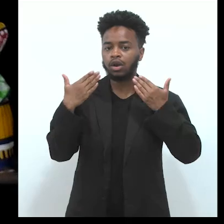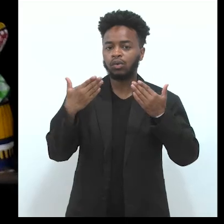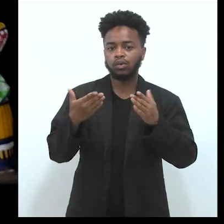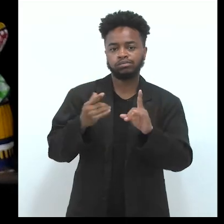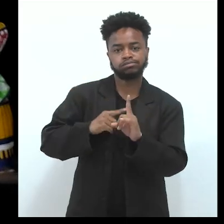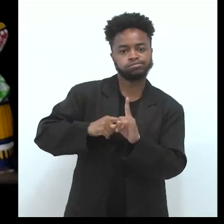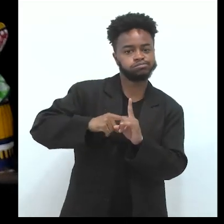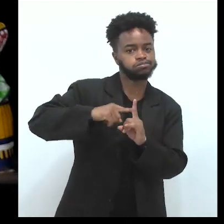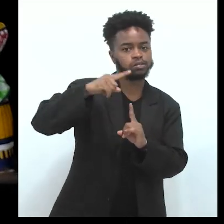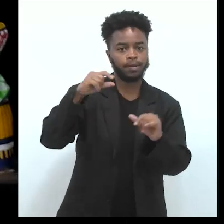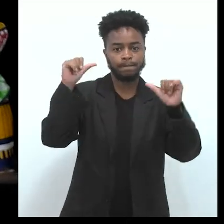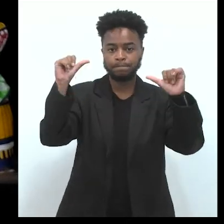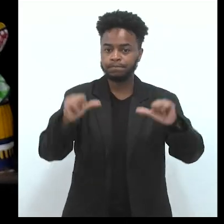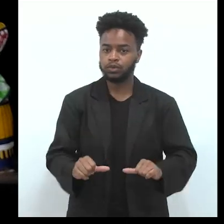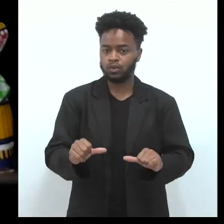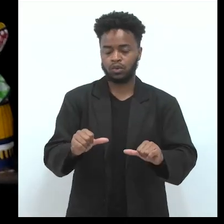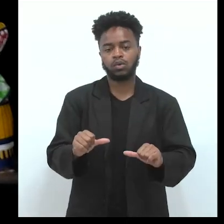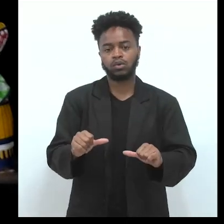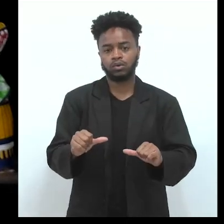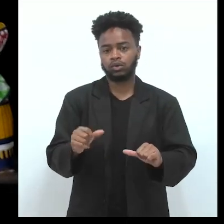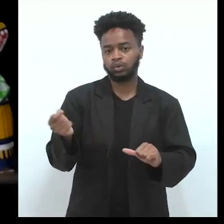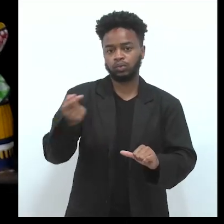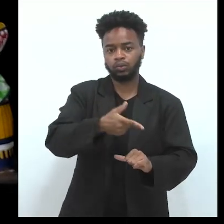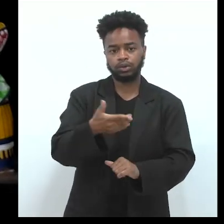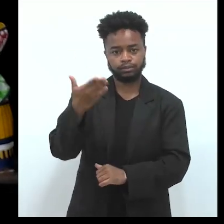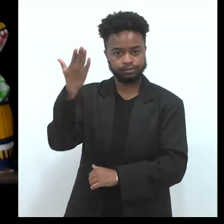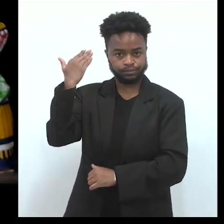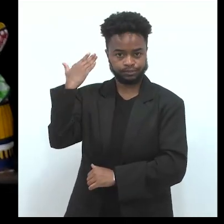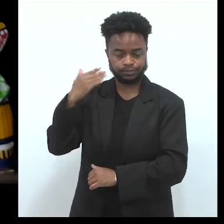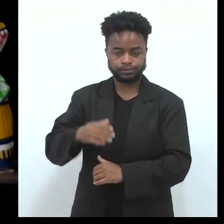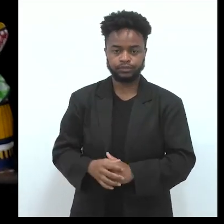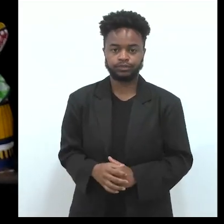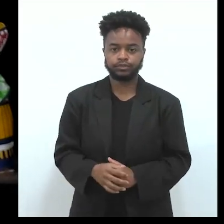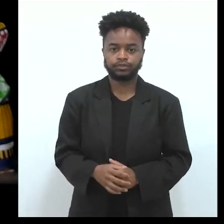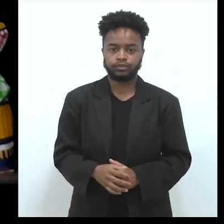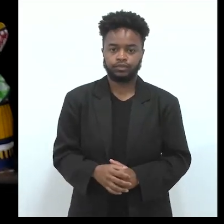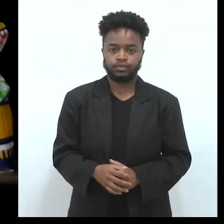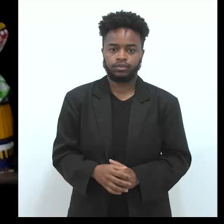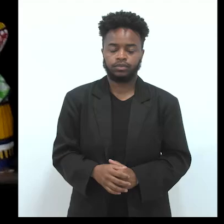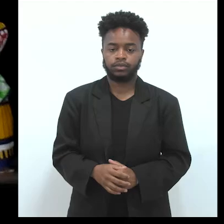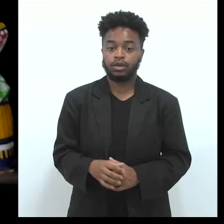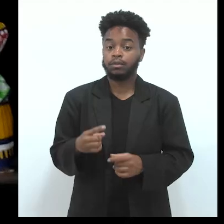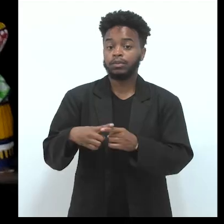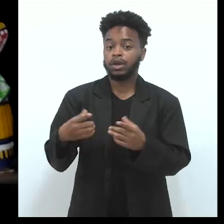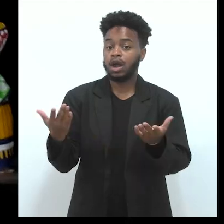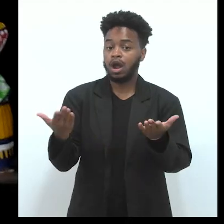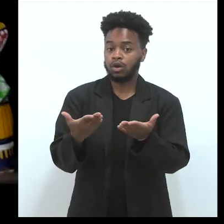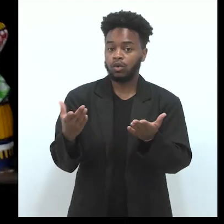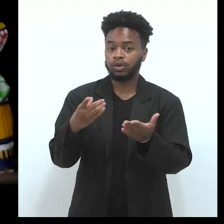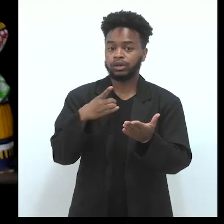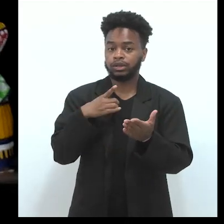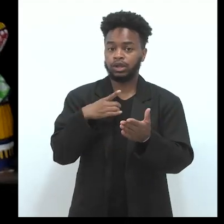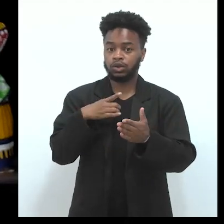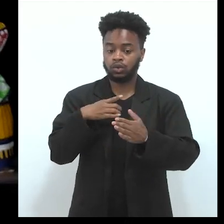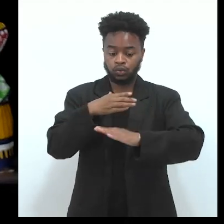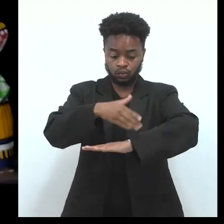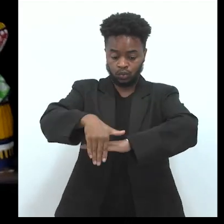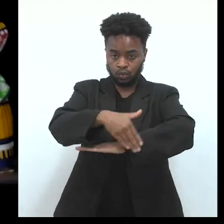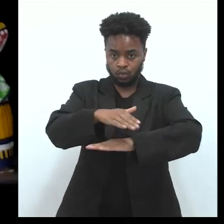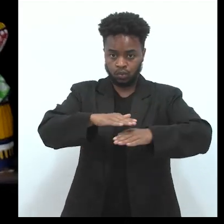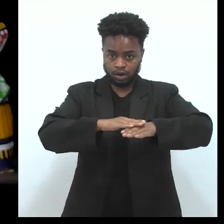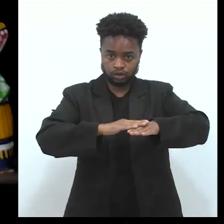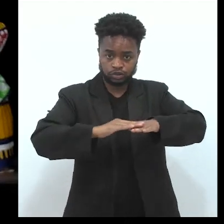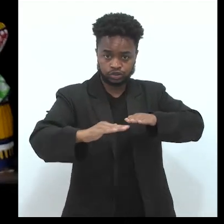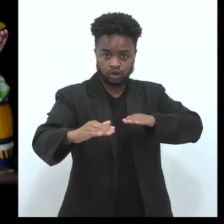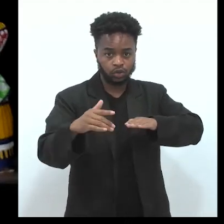de ondas de calor sejam piores do que anteriormente. Porque a gente tem agora uma superfície que, em vez